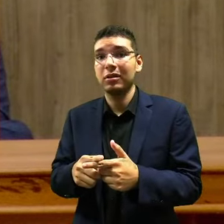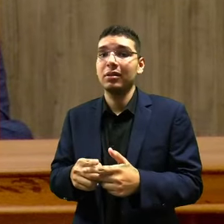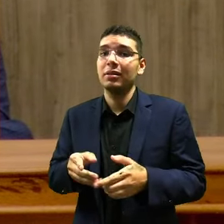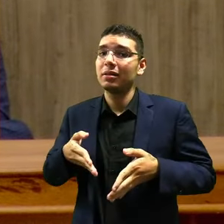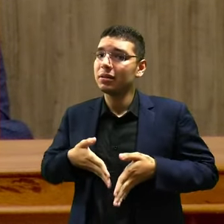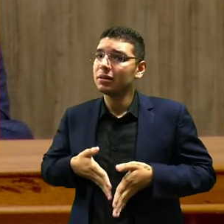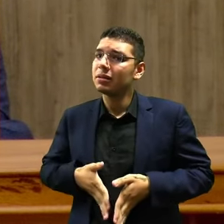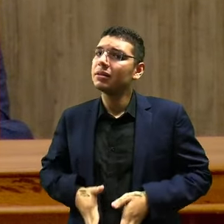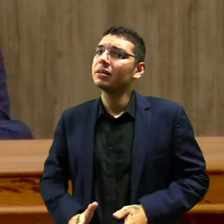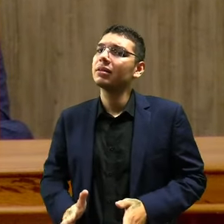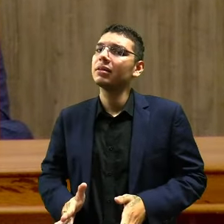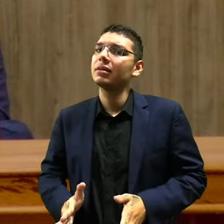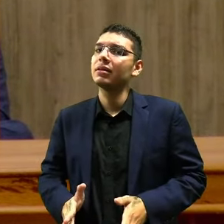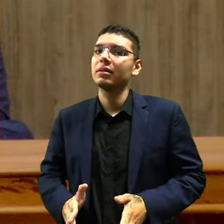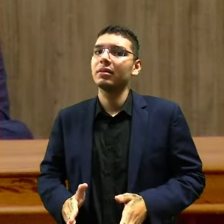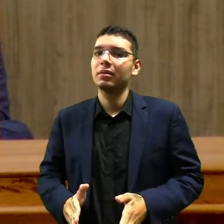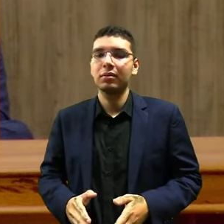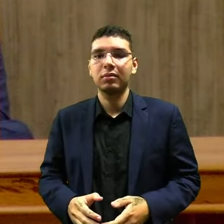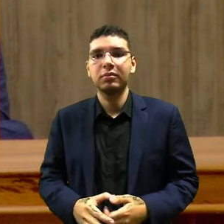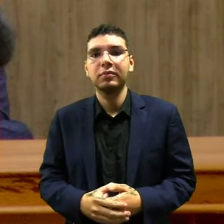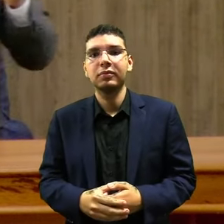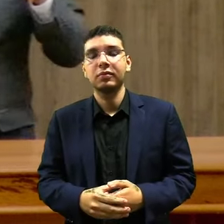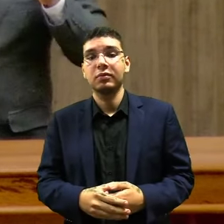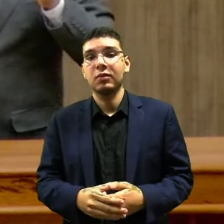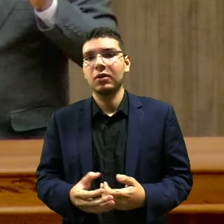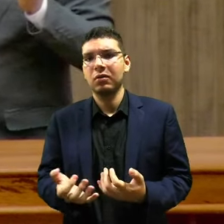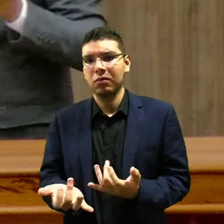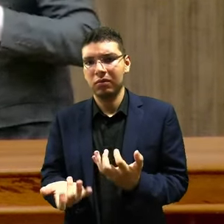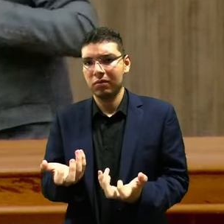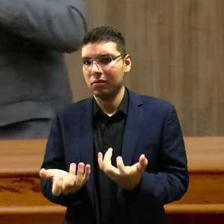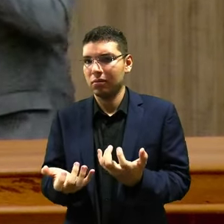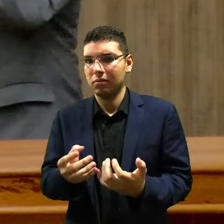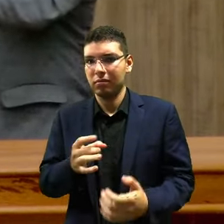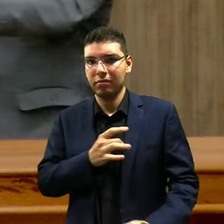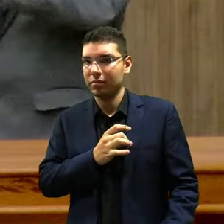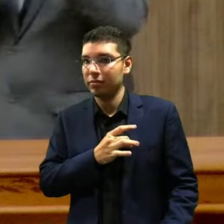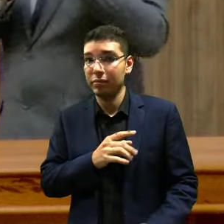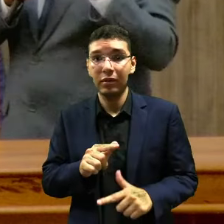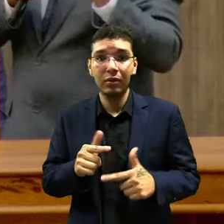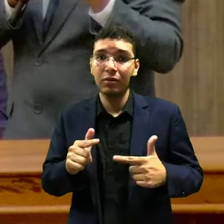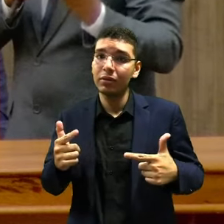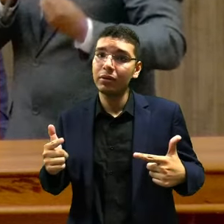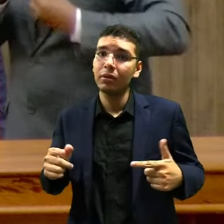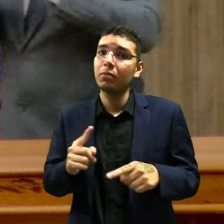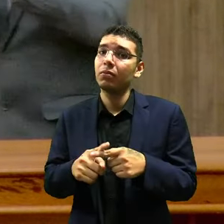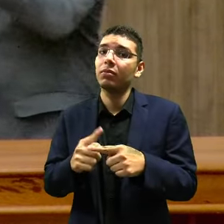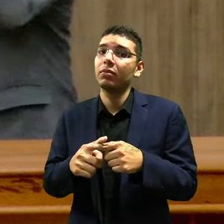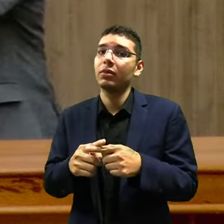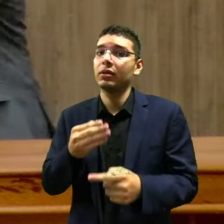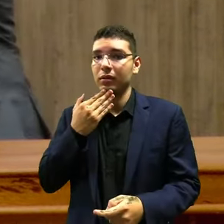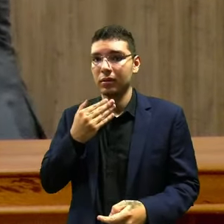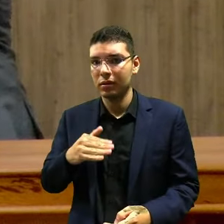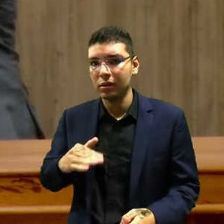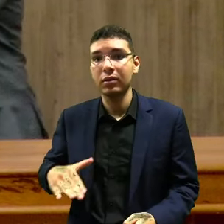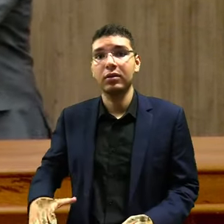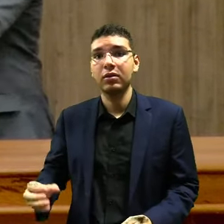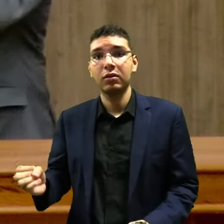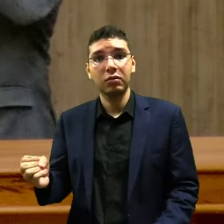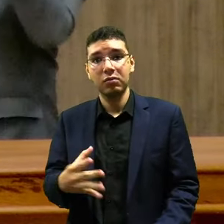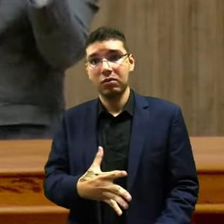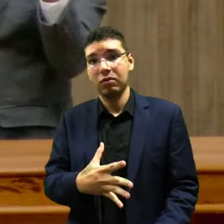recém-nascido fogo não tem medo do fogo e ele começou a analisar e quando ele